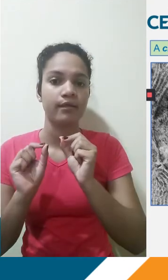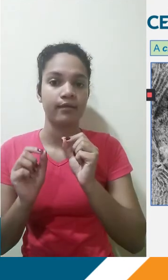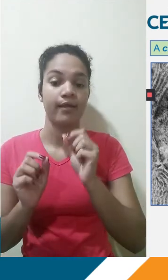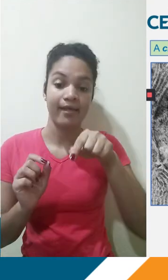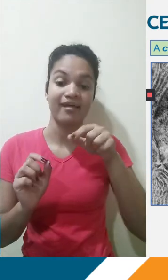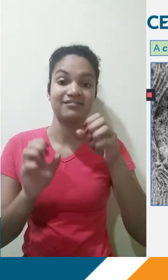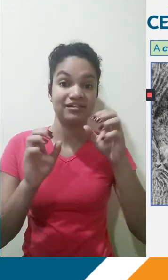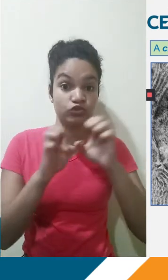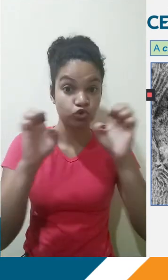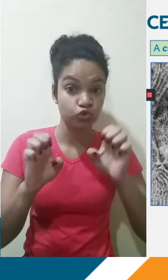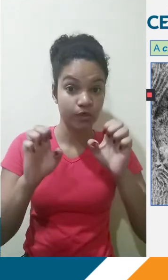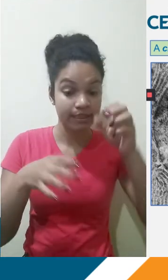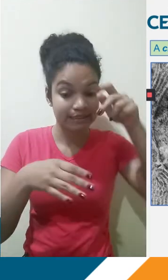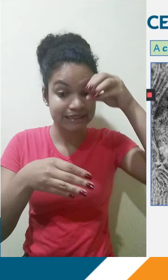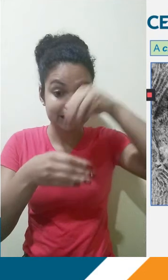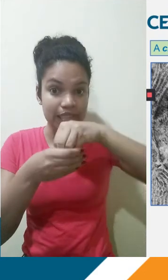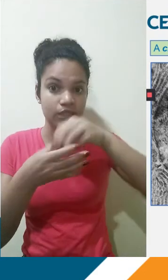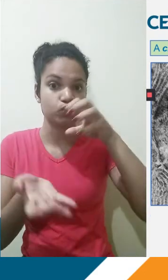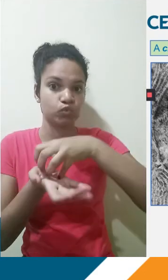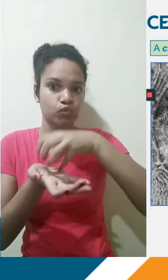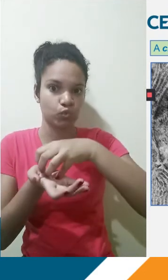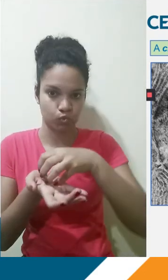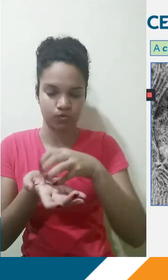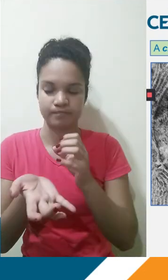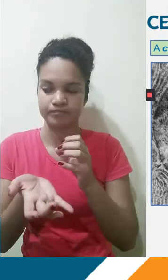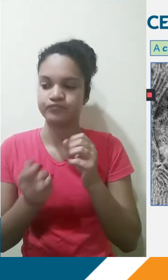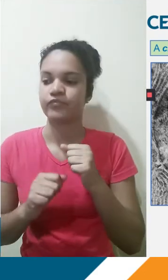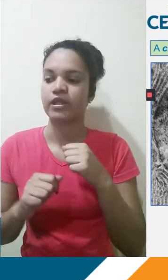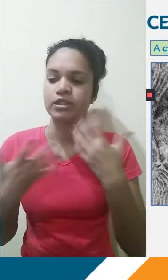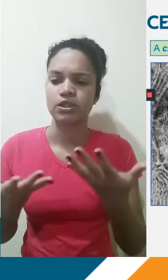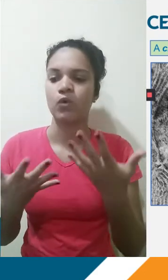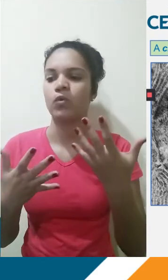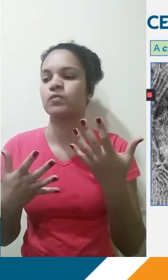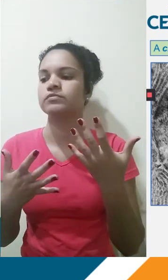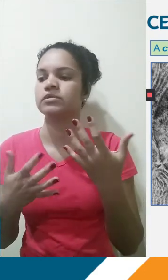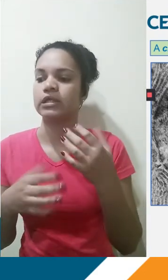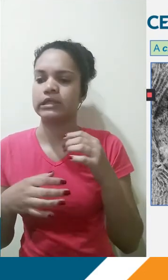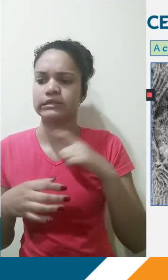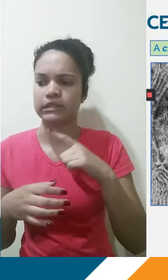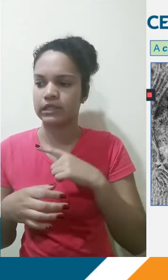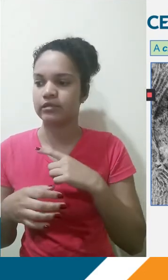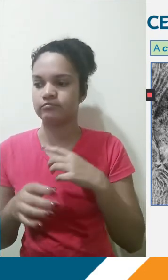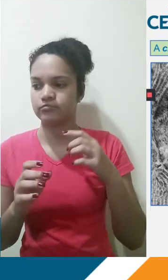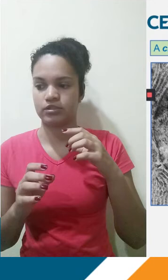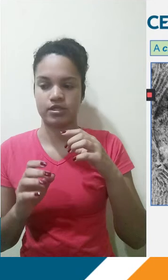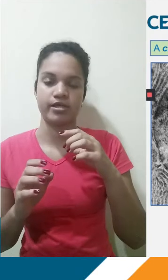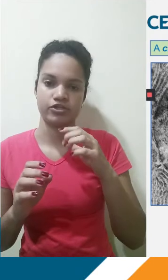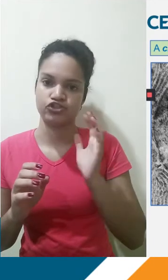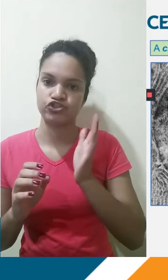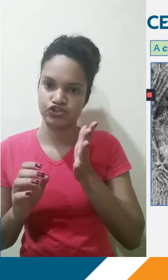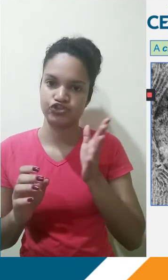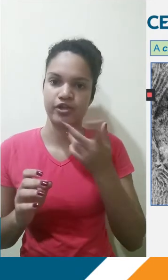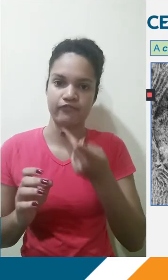núcleo de uma célula. A associação do ácido desoxirribonucleico, do DNA, que nós já